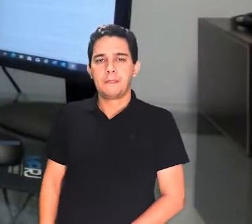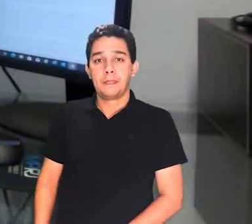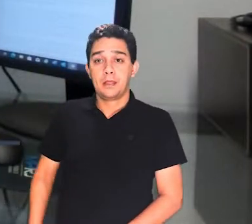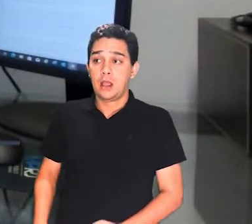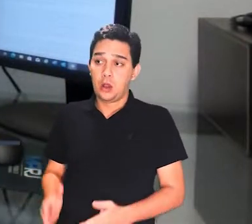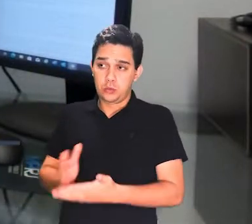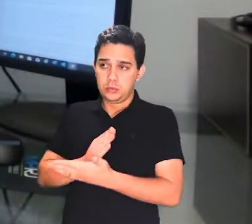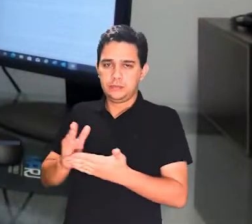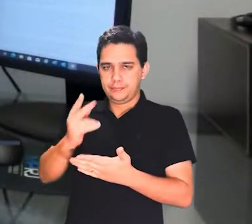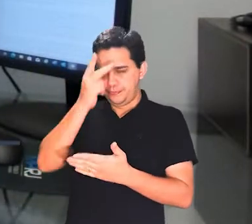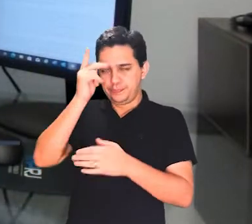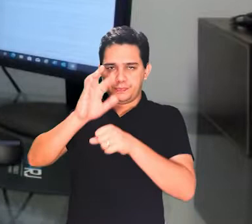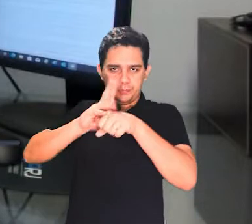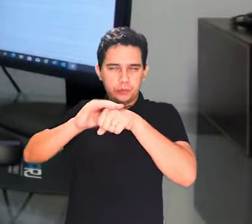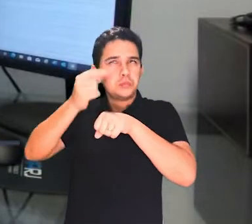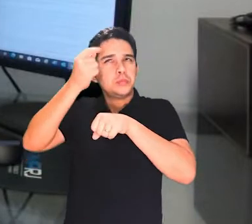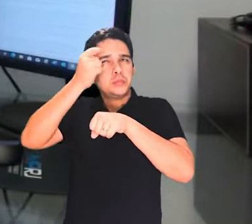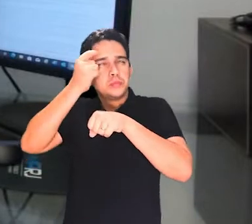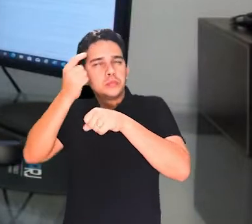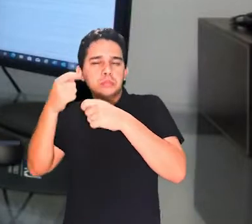internação em hospital psiquiátrico ou